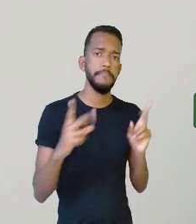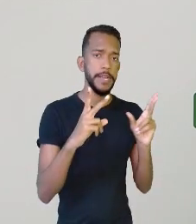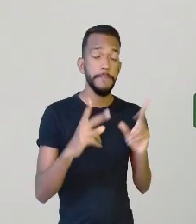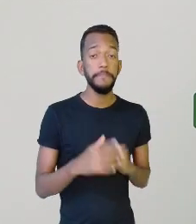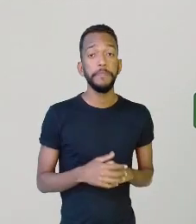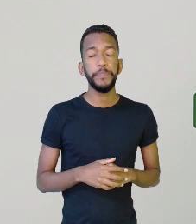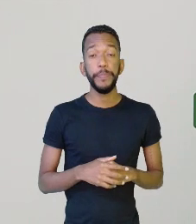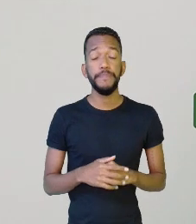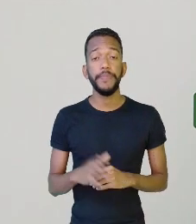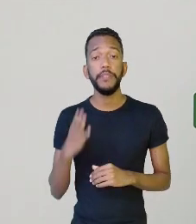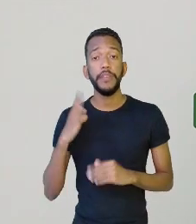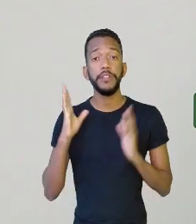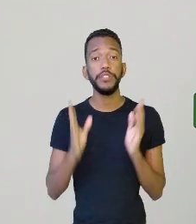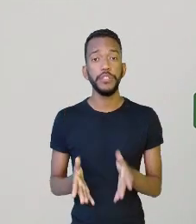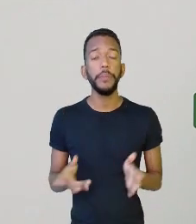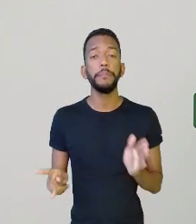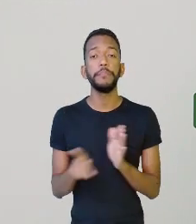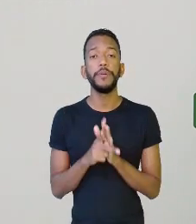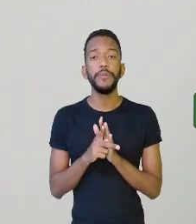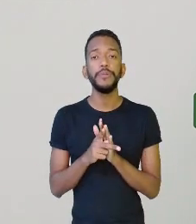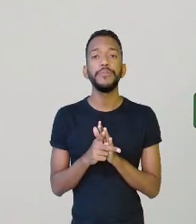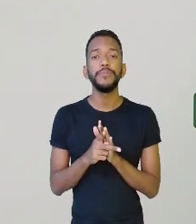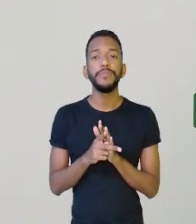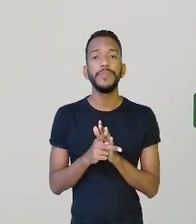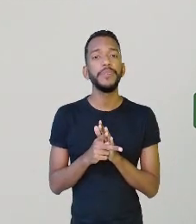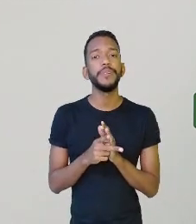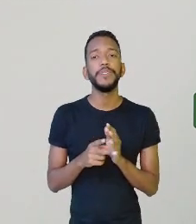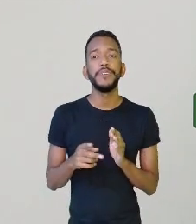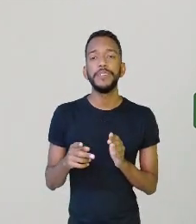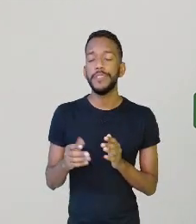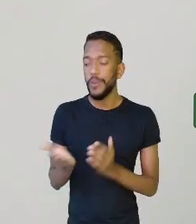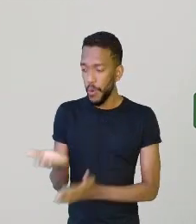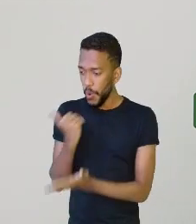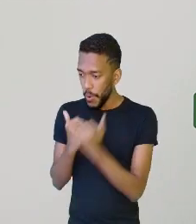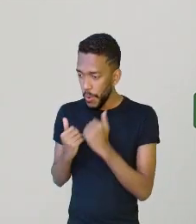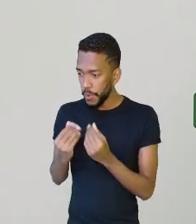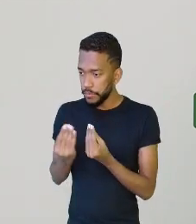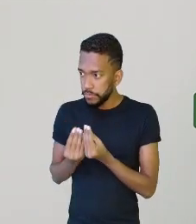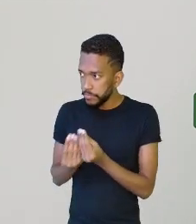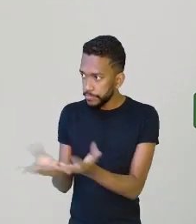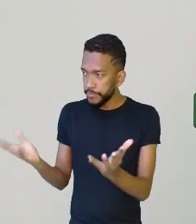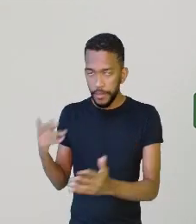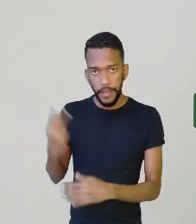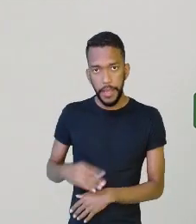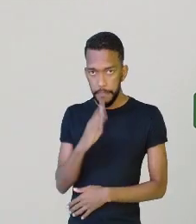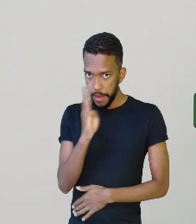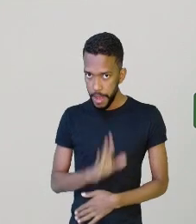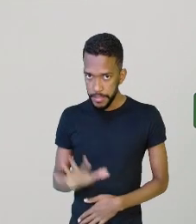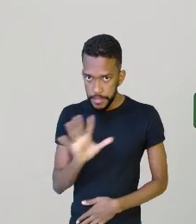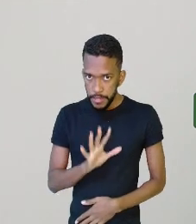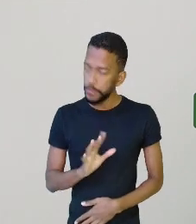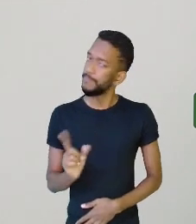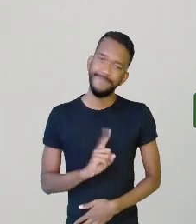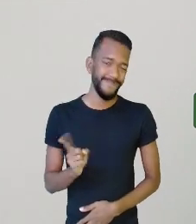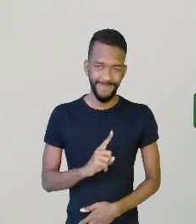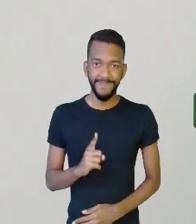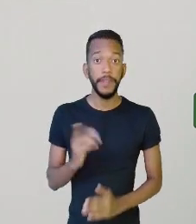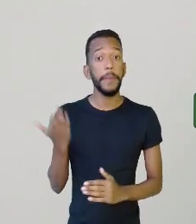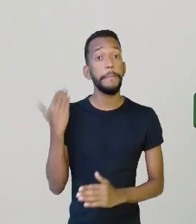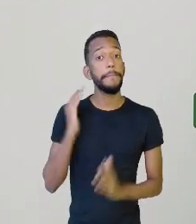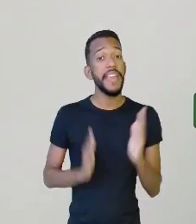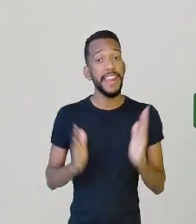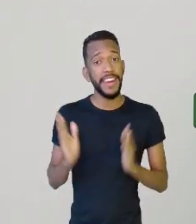aqui o açúcar, mas ele não era para o consumo da população brasileira. Nesse período,